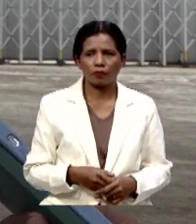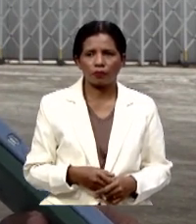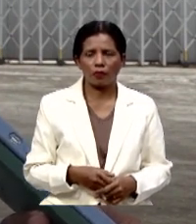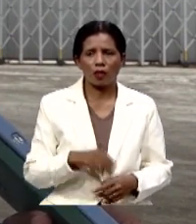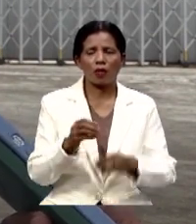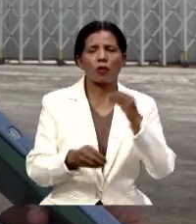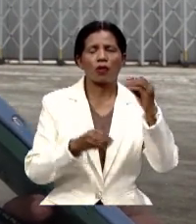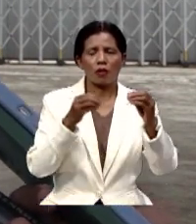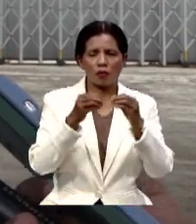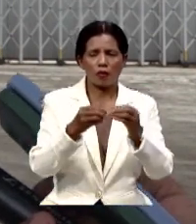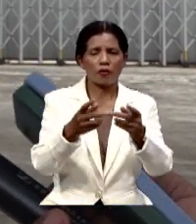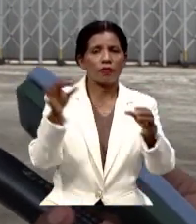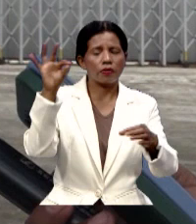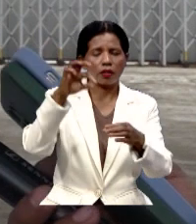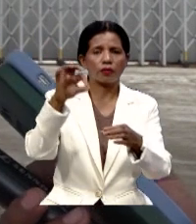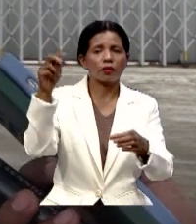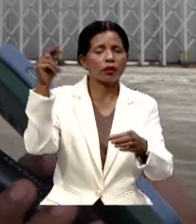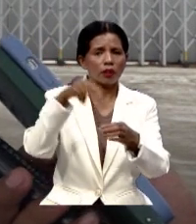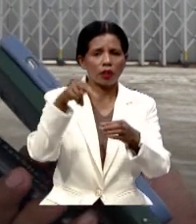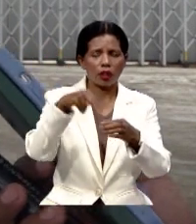Kestau na tara bandona ita tamba